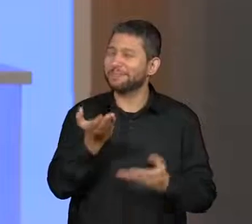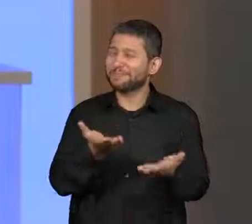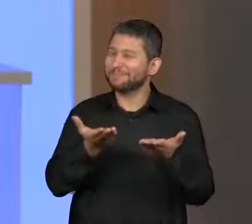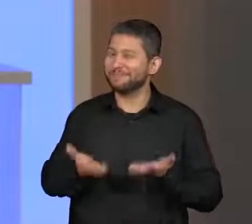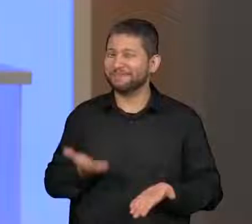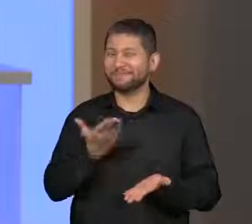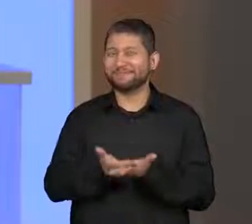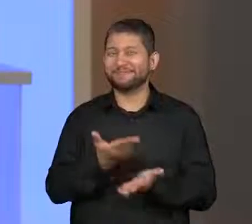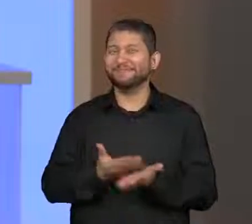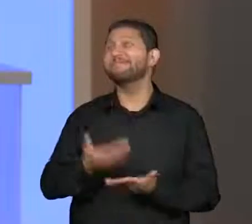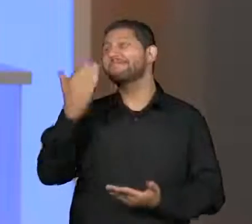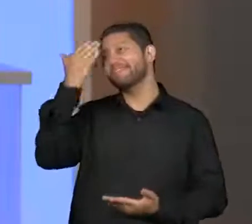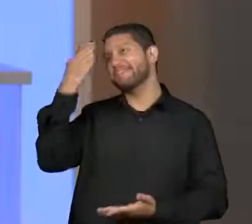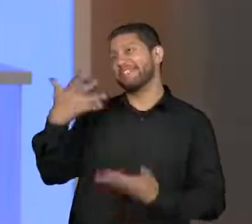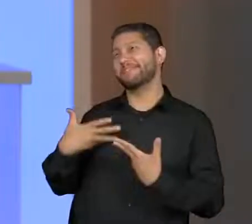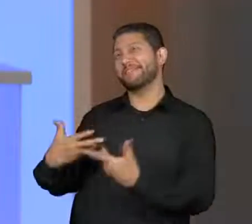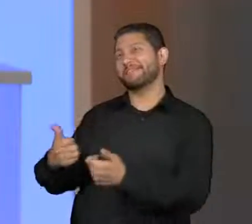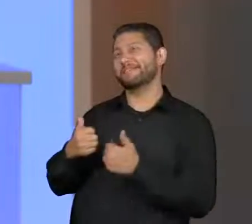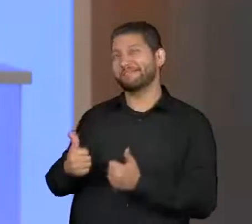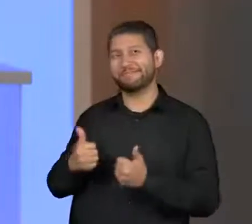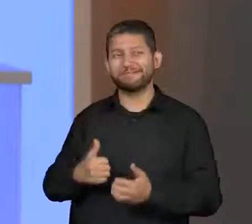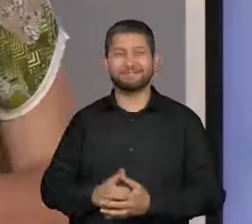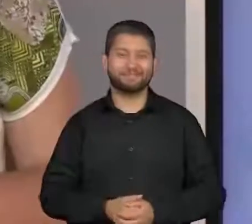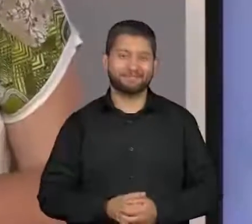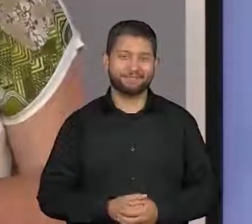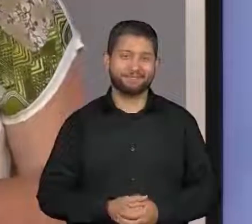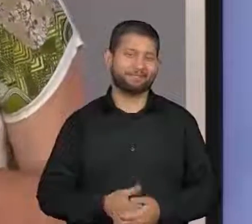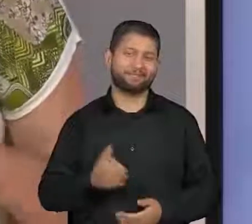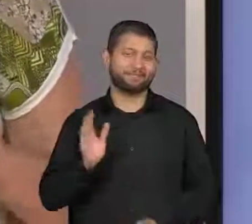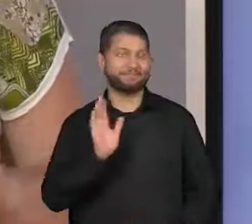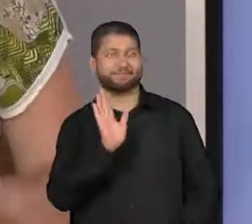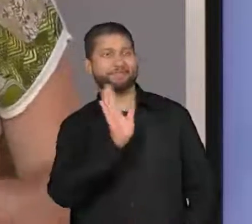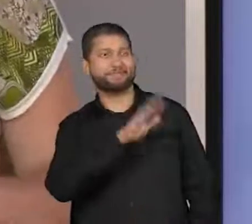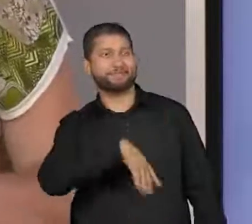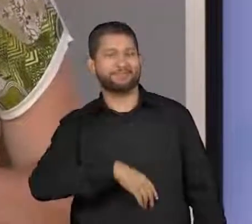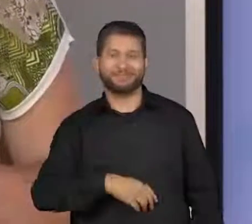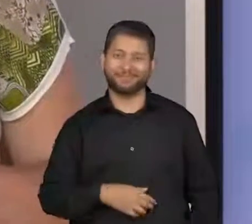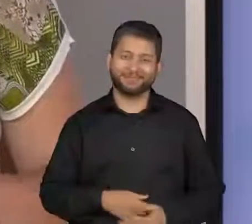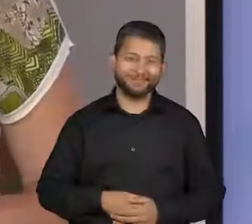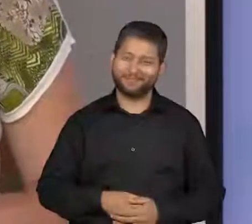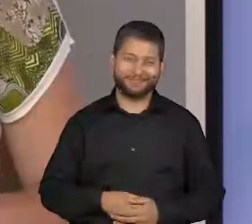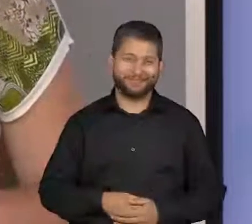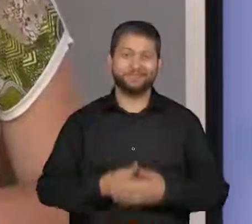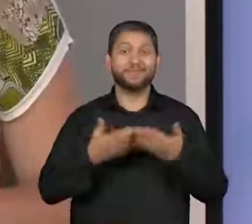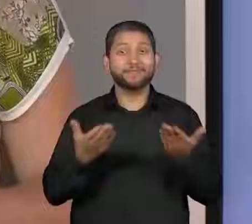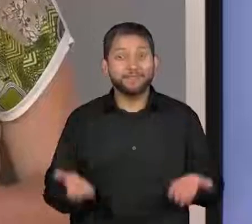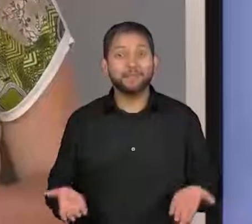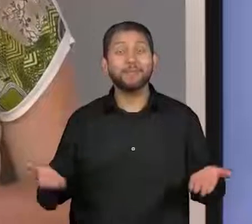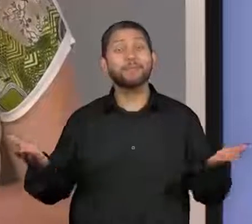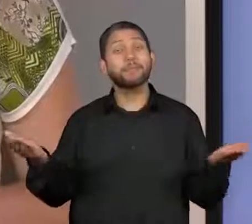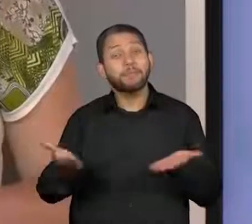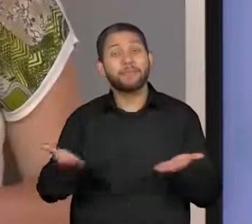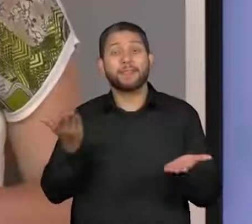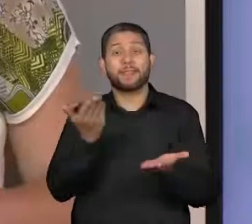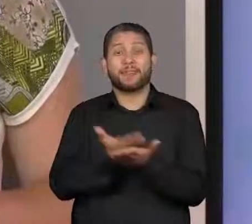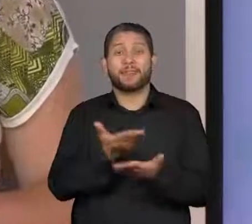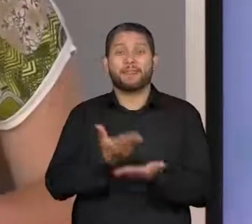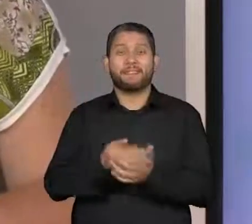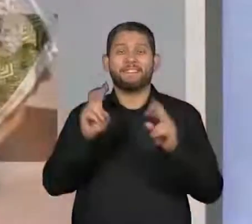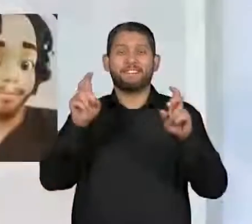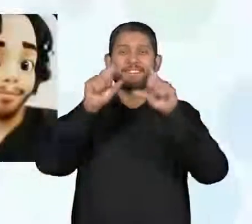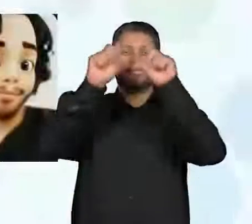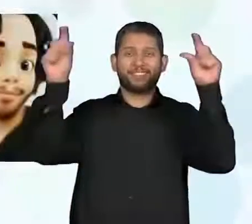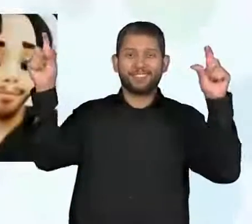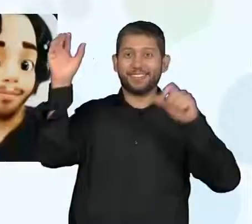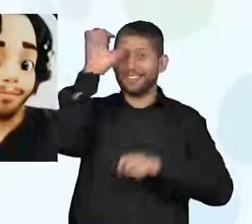bem-vindos. Muito obrigado pelo convite, professora Genoveva. Imagina. E olha, vamos então conhecer o título da nossa aula? Vamos lá?